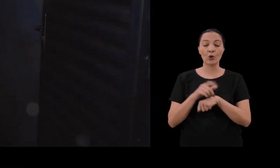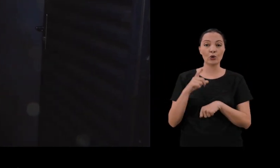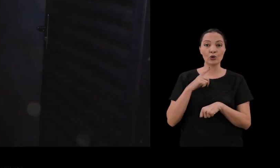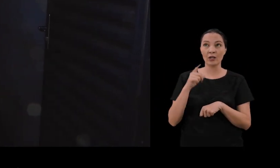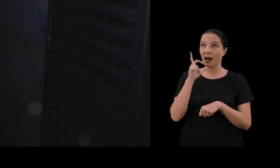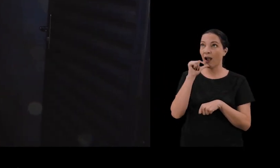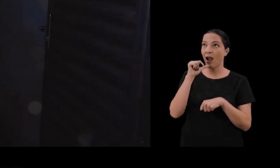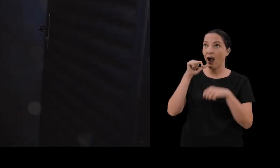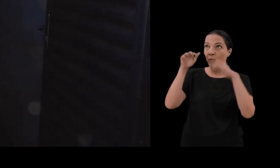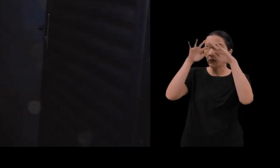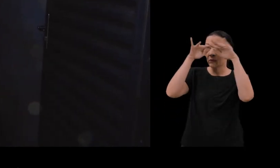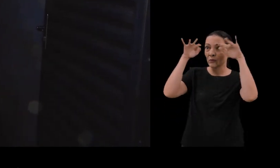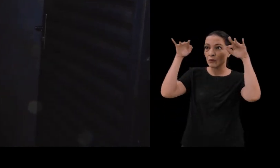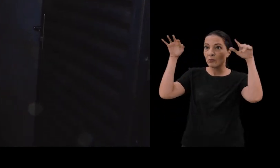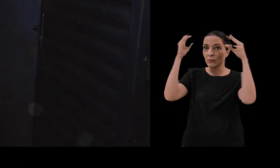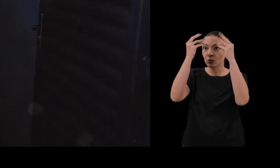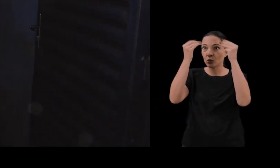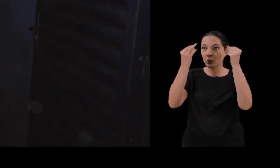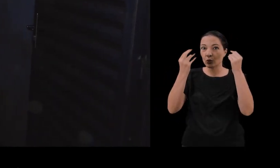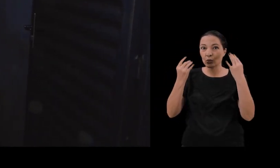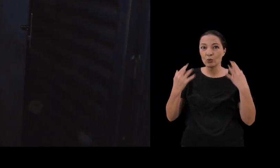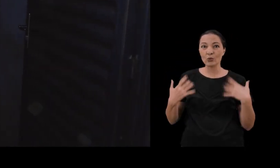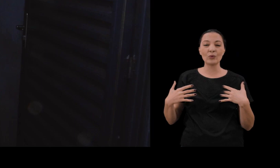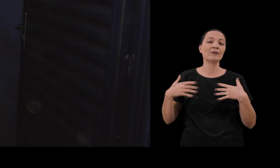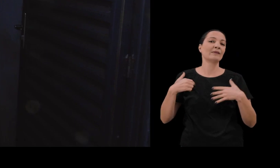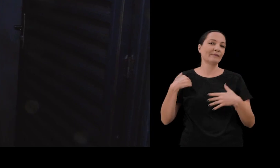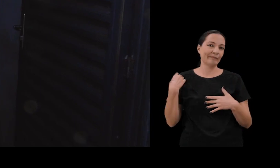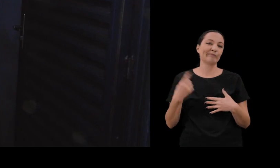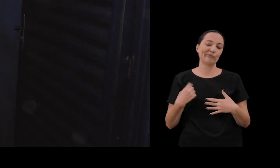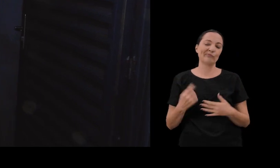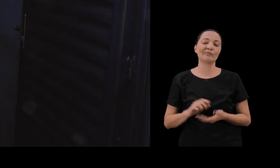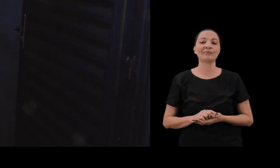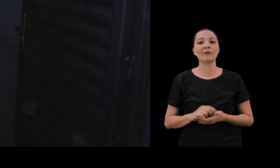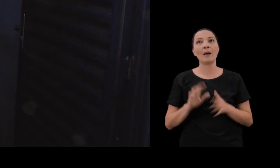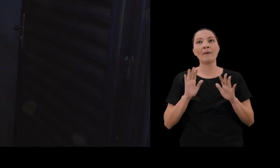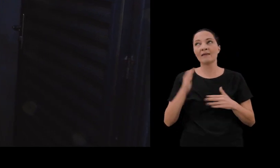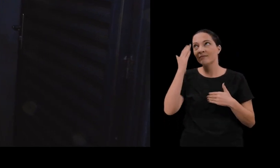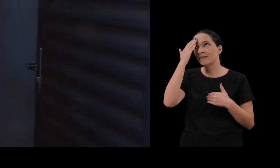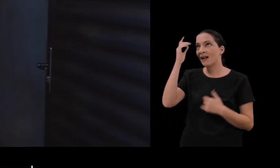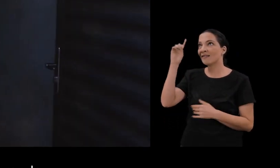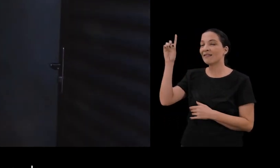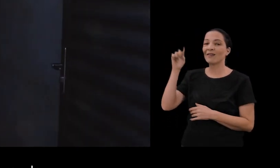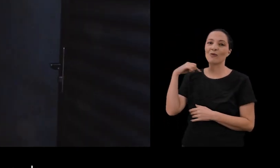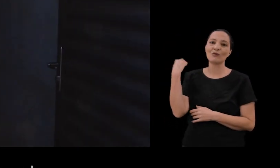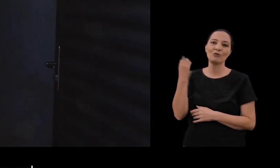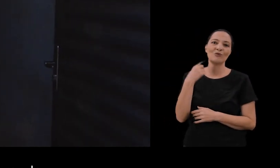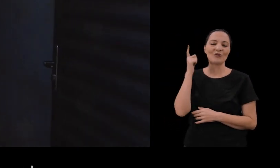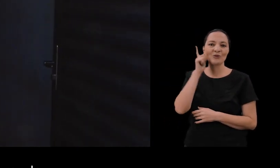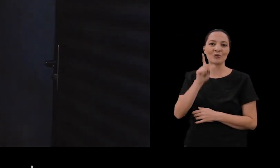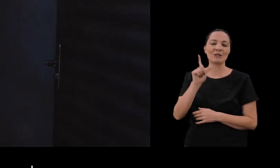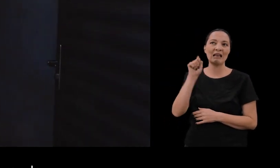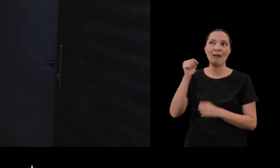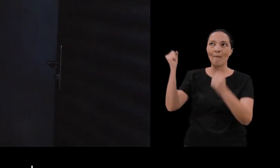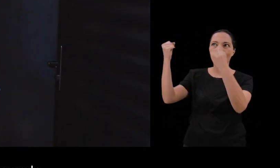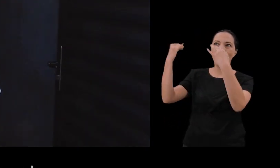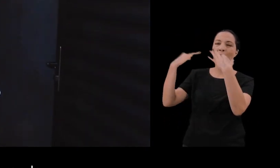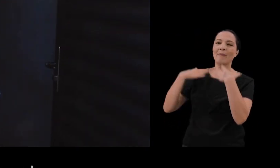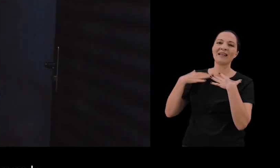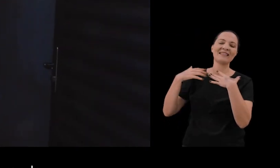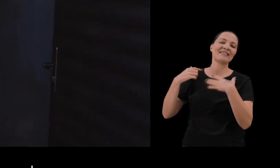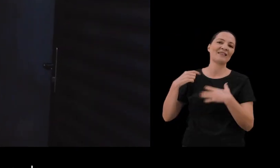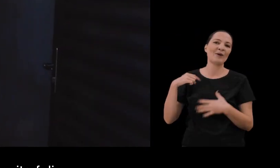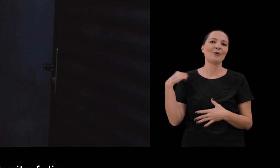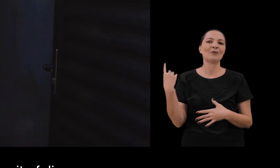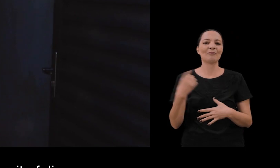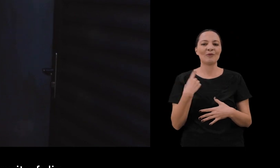sereno, molhando a gente todo. E graças a Deus nós conseguimos. É uma benção muito grande eu estar dentro da minha